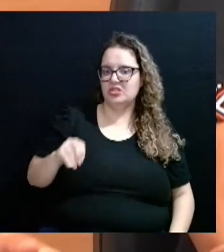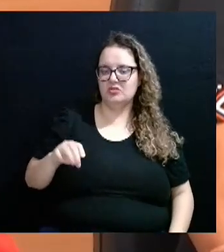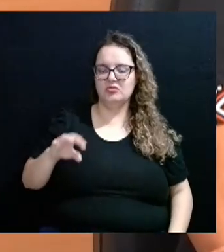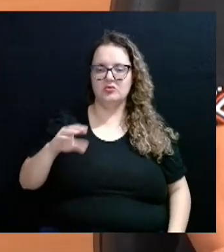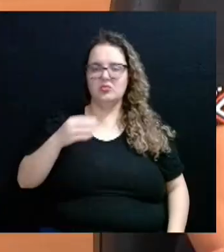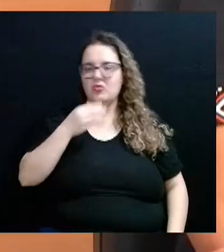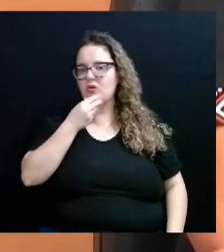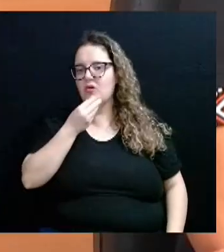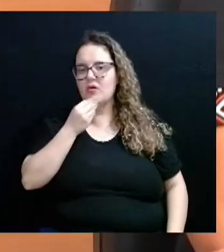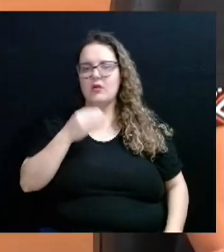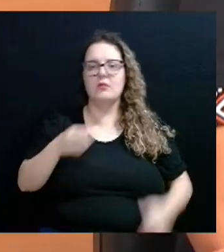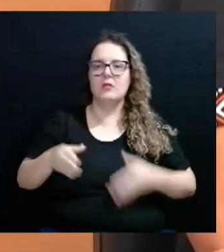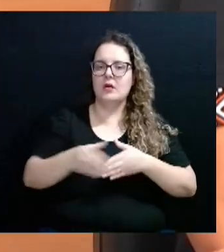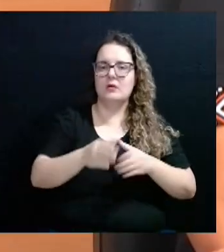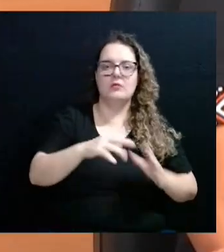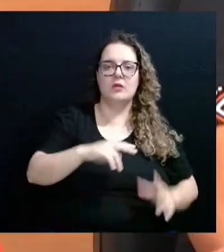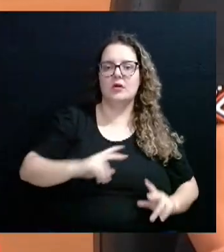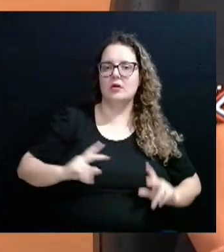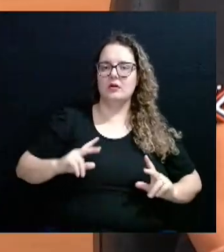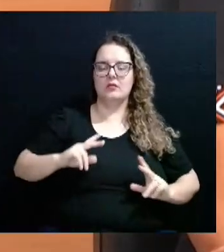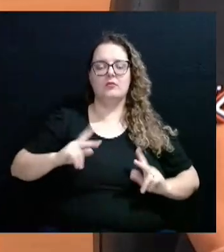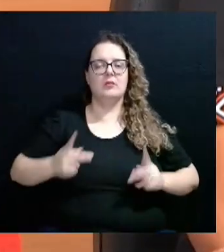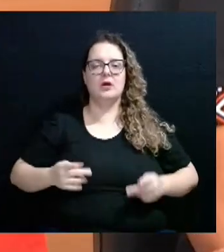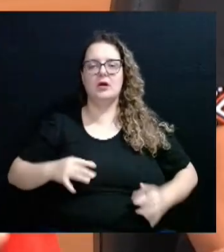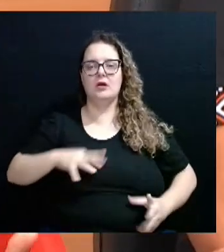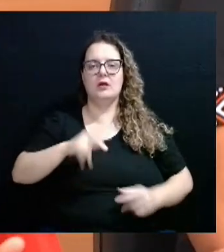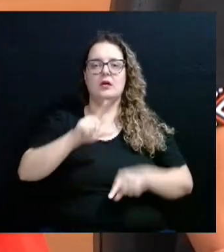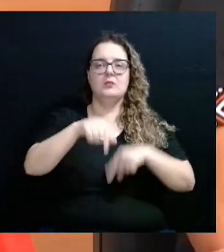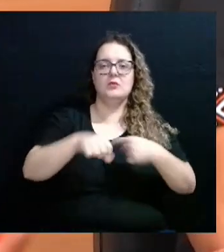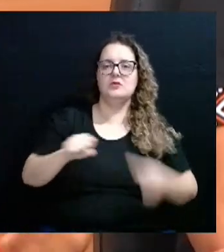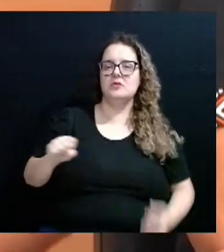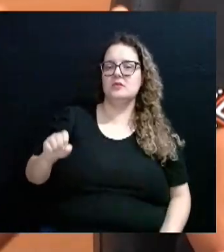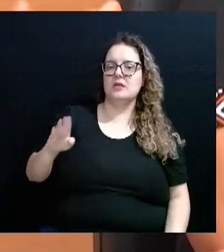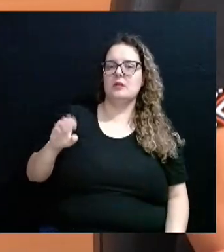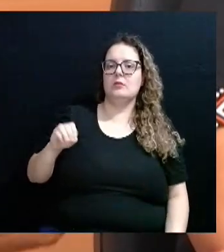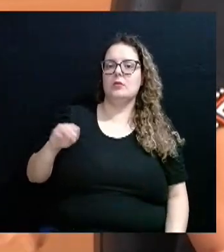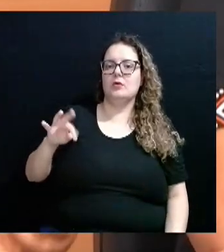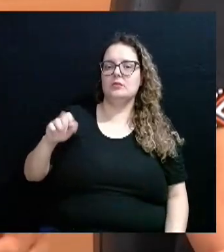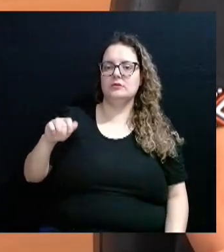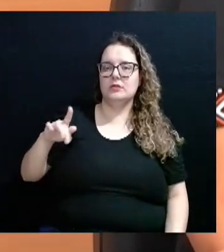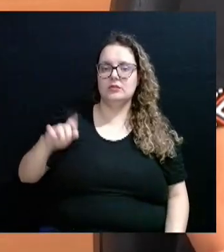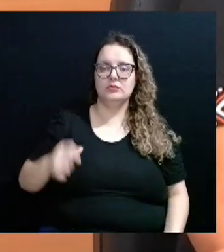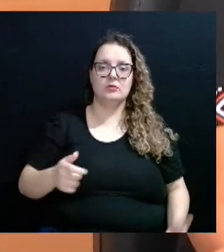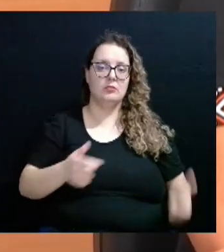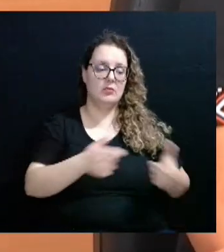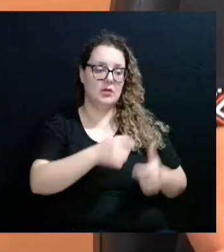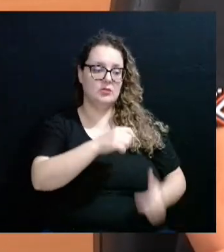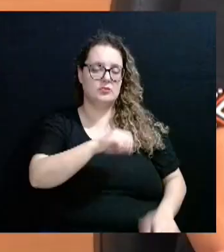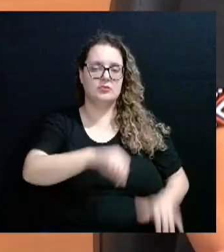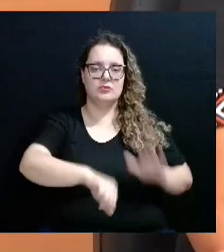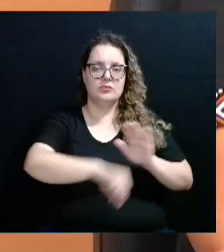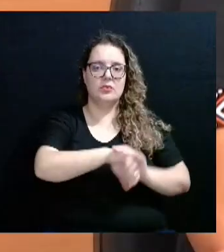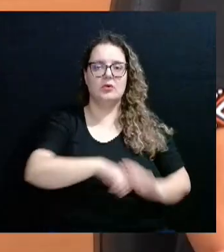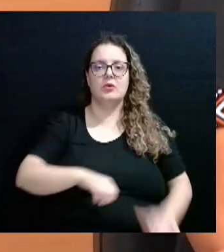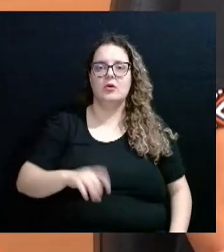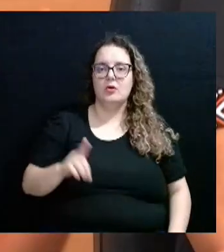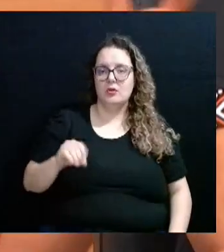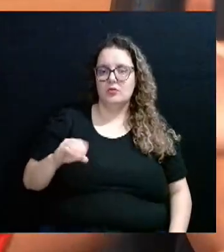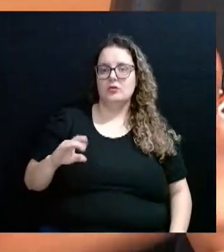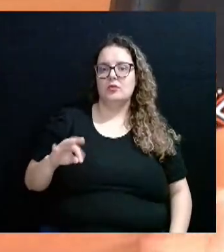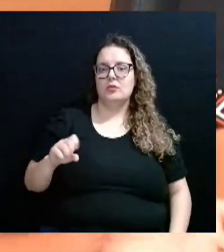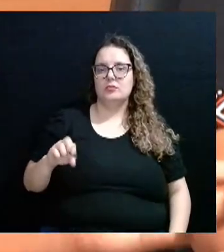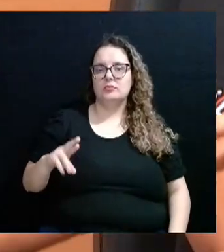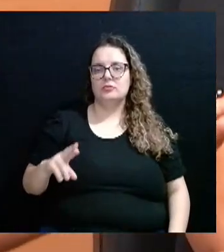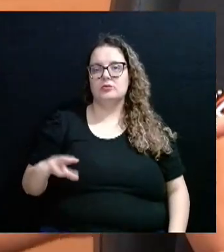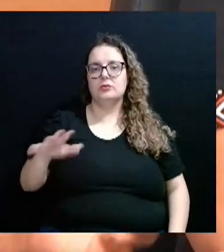humanidade. Logo depois tem o Sabotagem, tem o De Menos Crime, tem o próprio Doxter, Maluqueiragem na Leste, tem Face